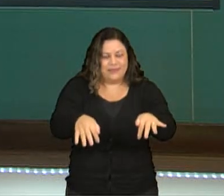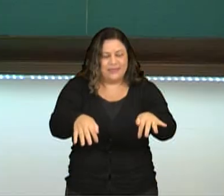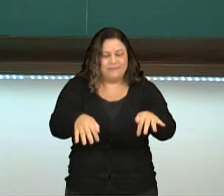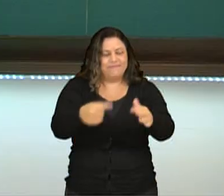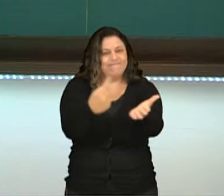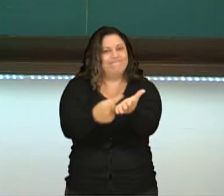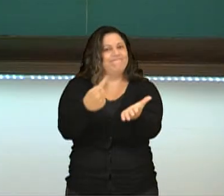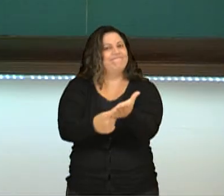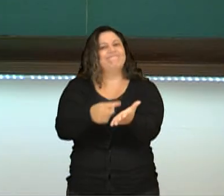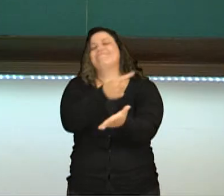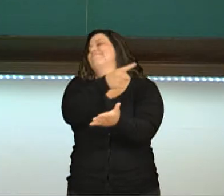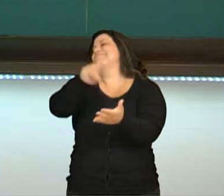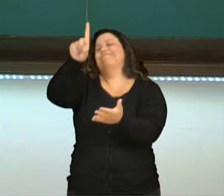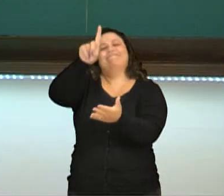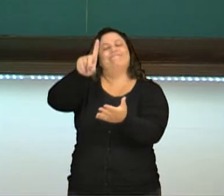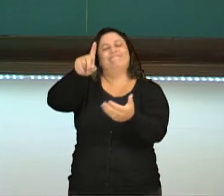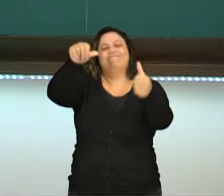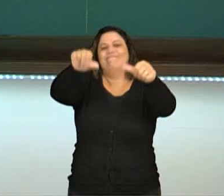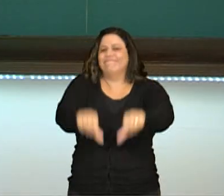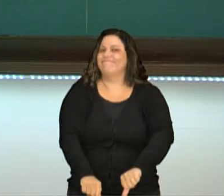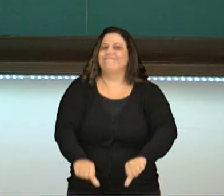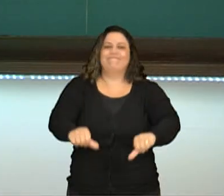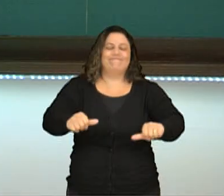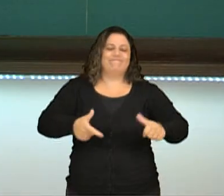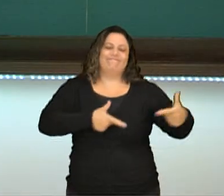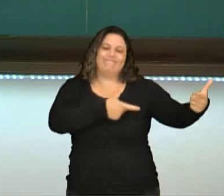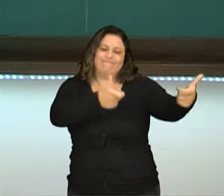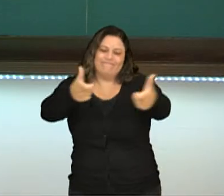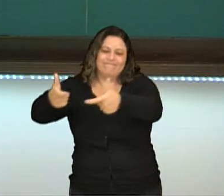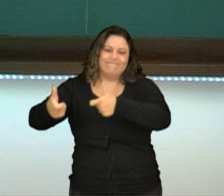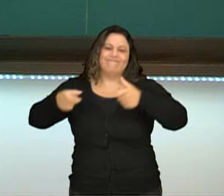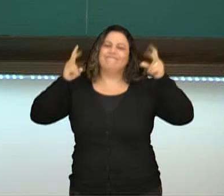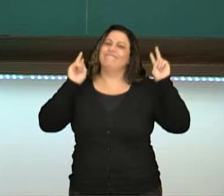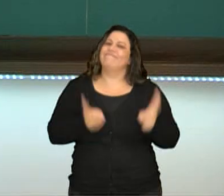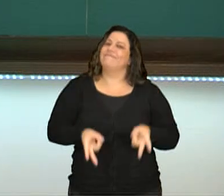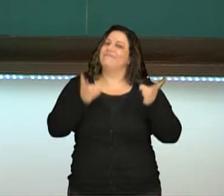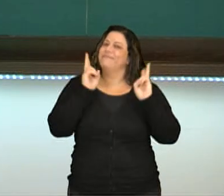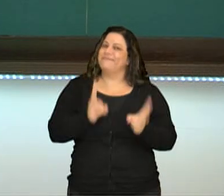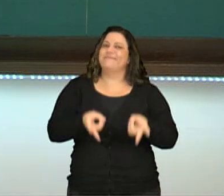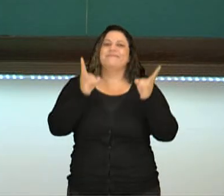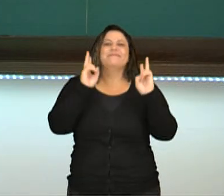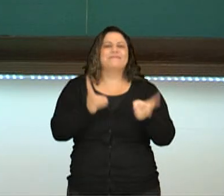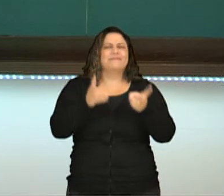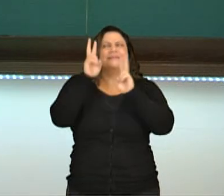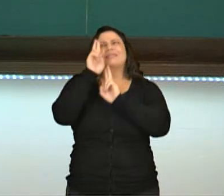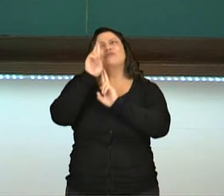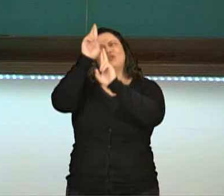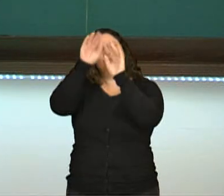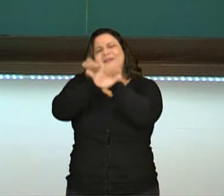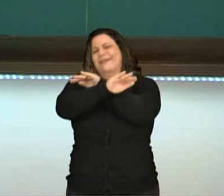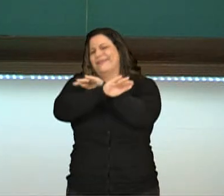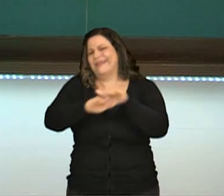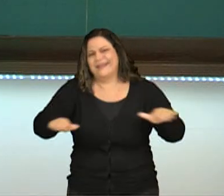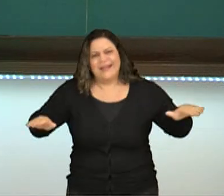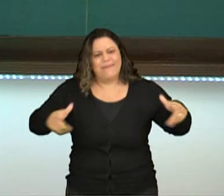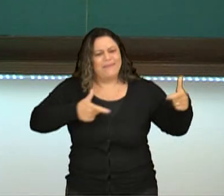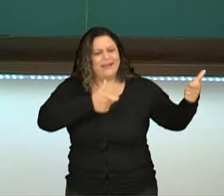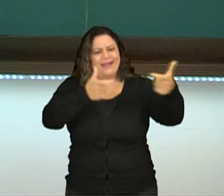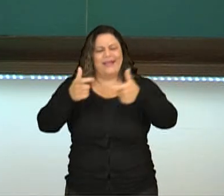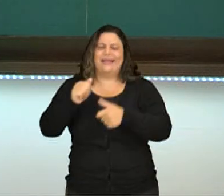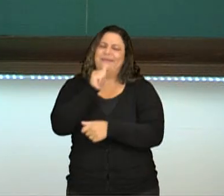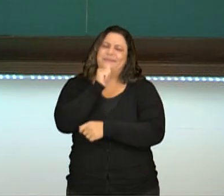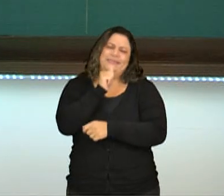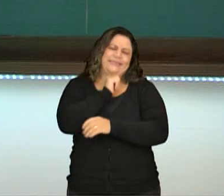acordo não foi cumprido, fracassou e as disputas continuaram. Havia esperança de que finalmente acabaria, mas